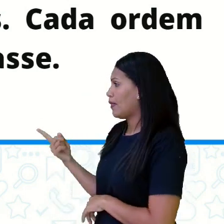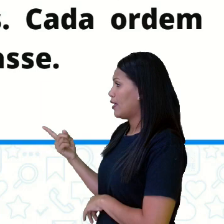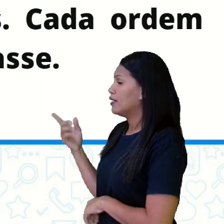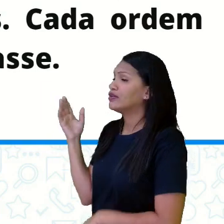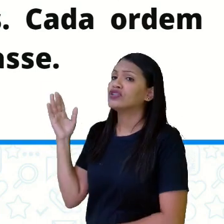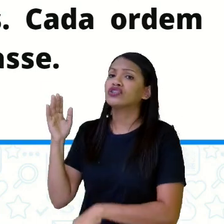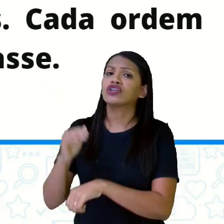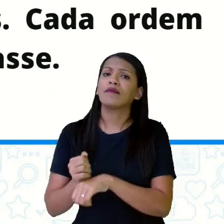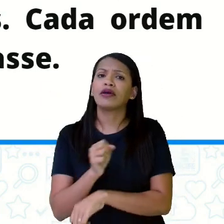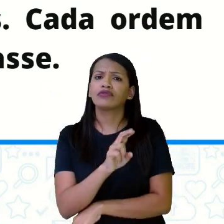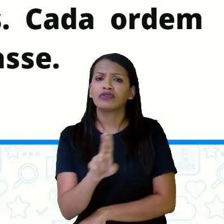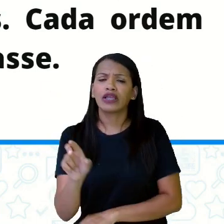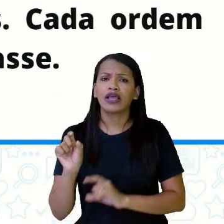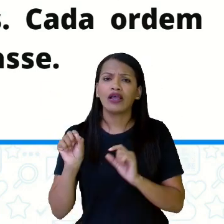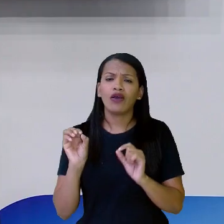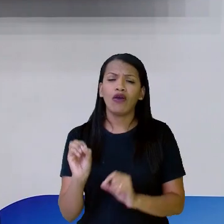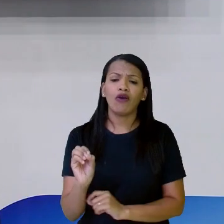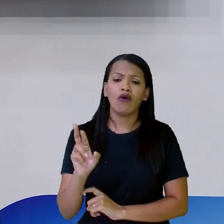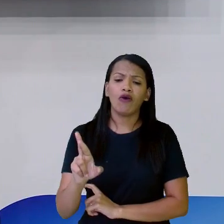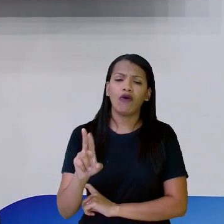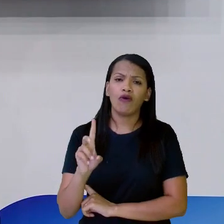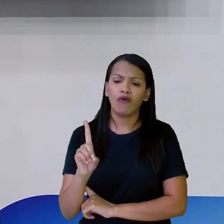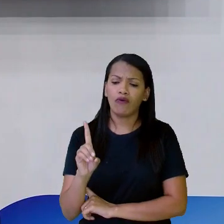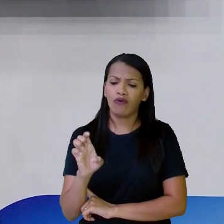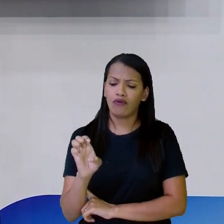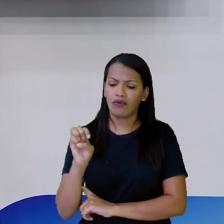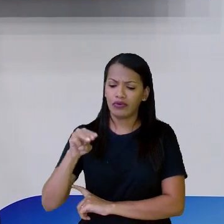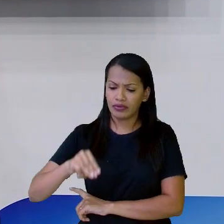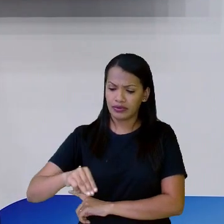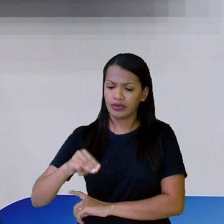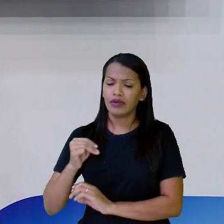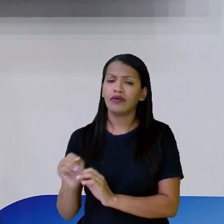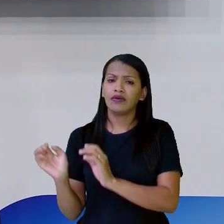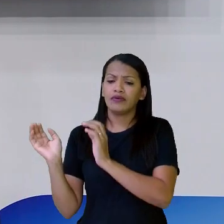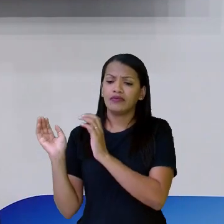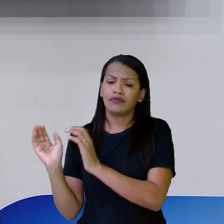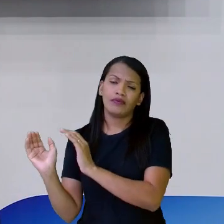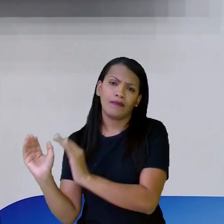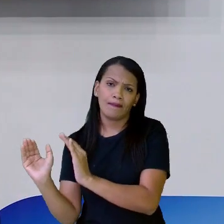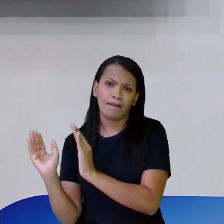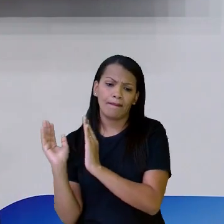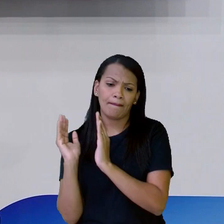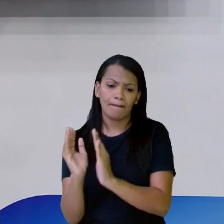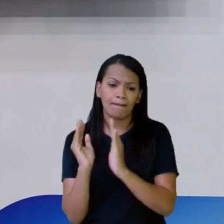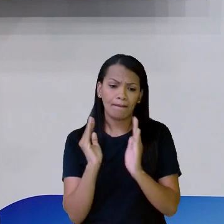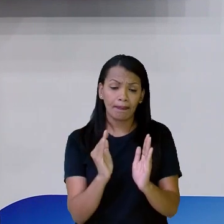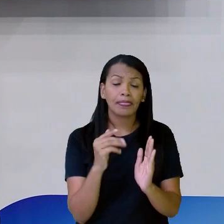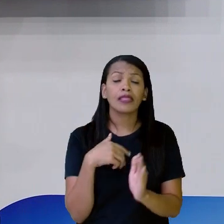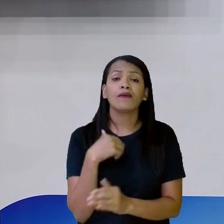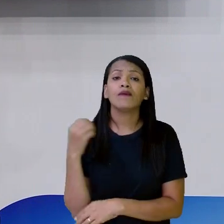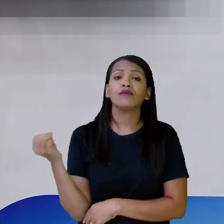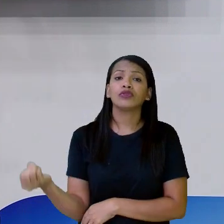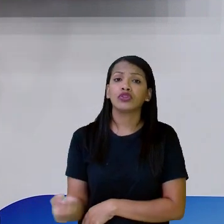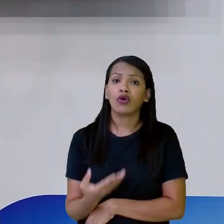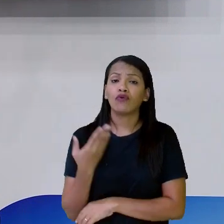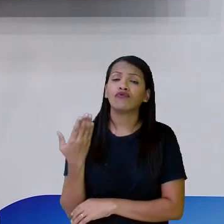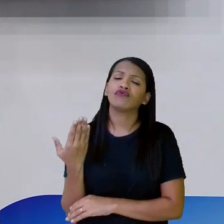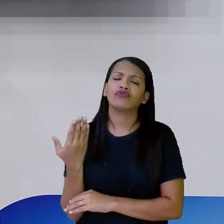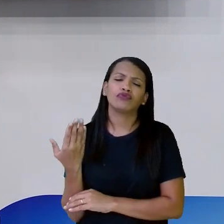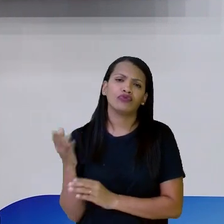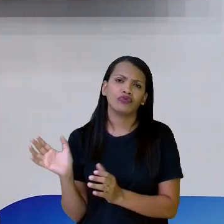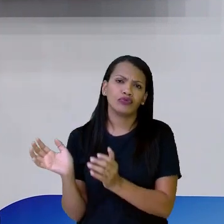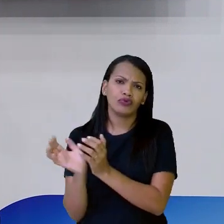de ordens. Acabei de falar isso. Cada ordem forma um novo grupo, denominado